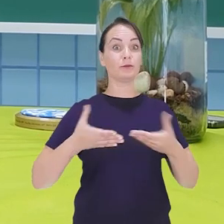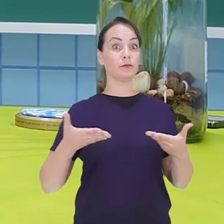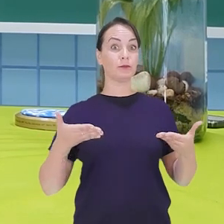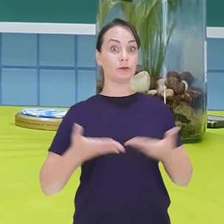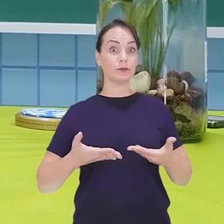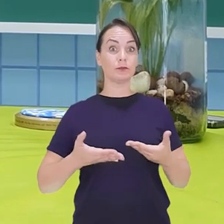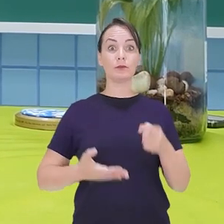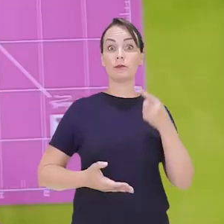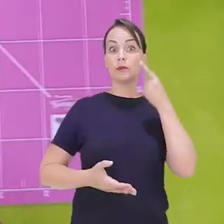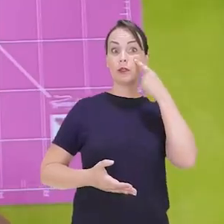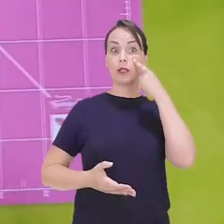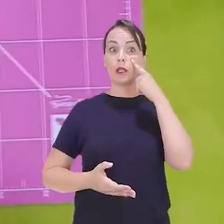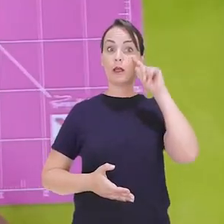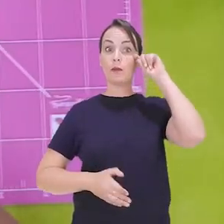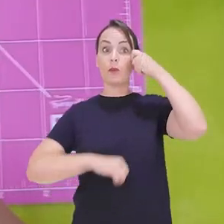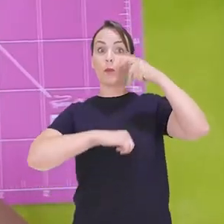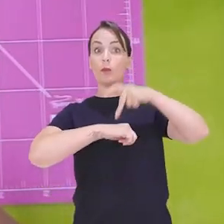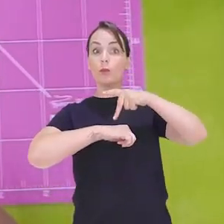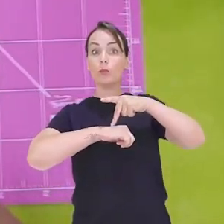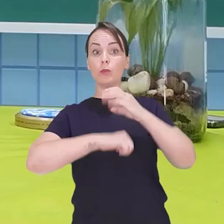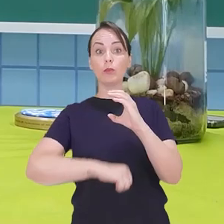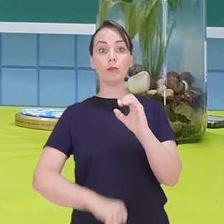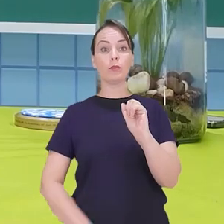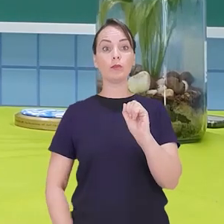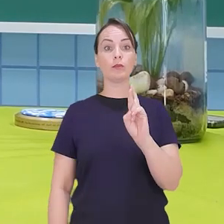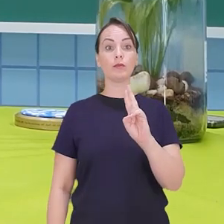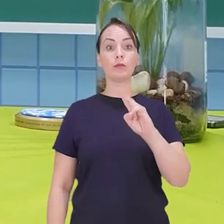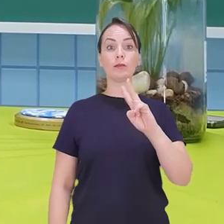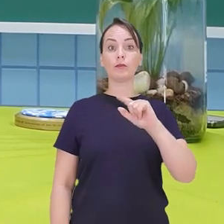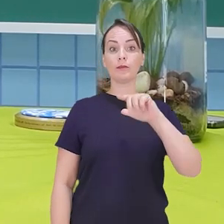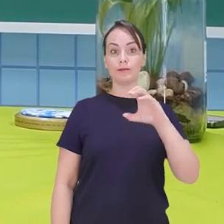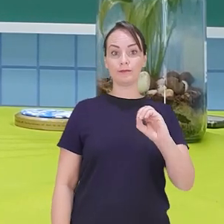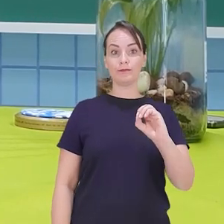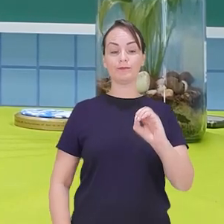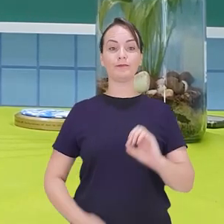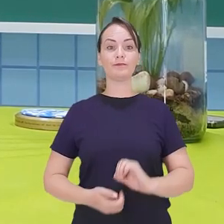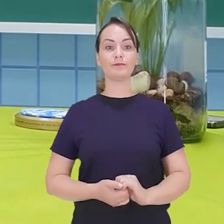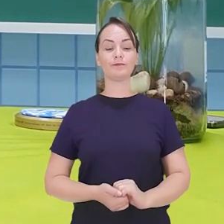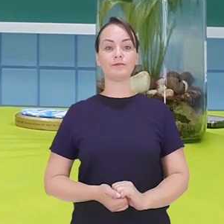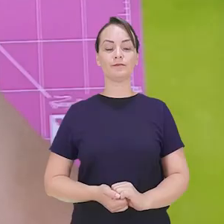Dê uma chacoalhadinha para misturar bem. Agora nós vamos colocar o carvão.